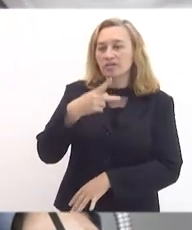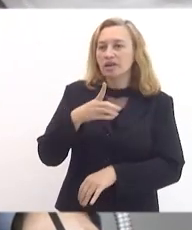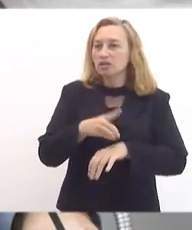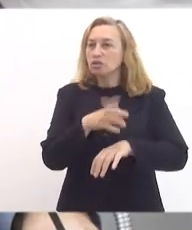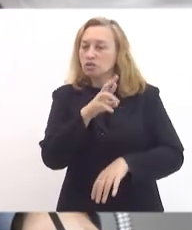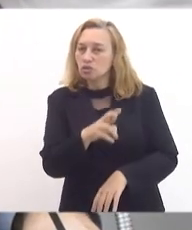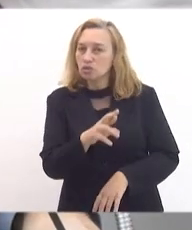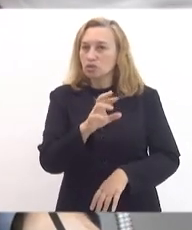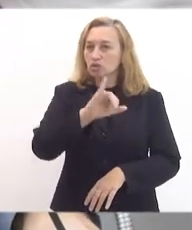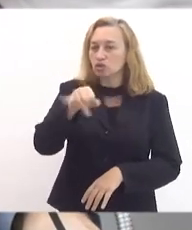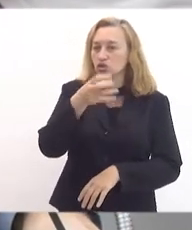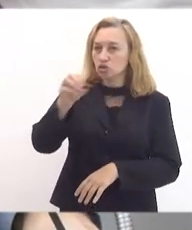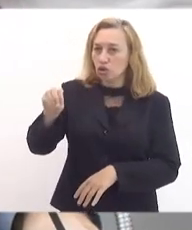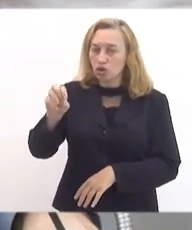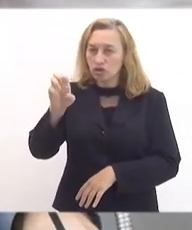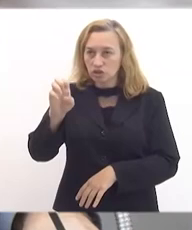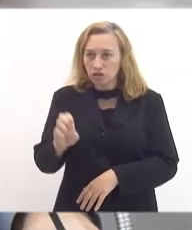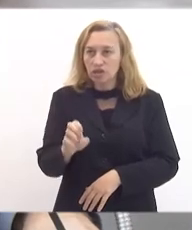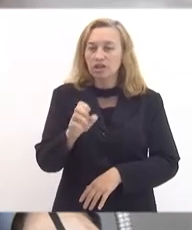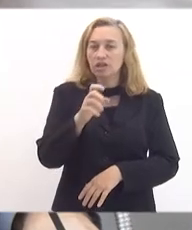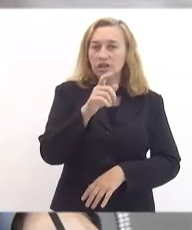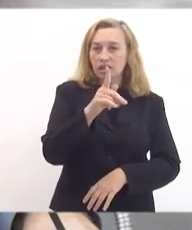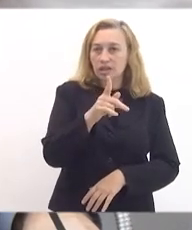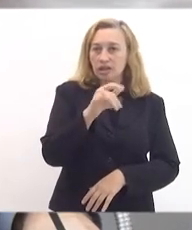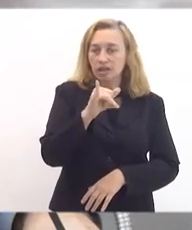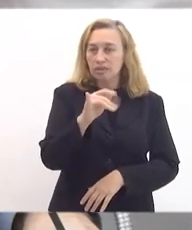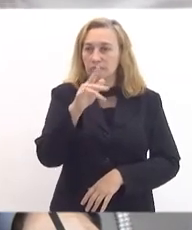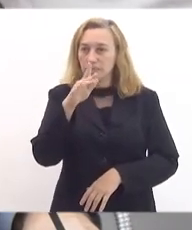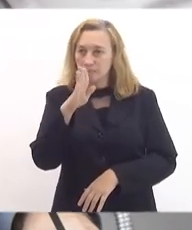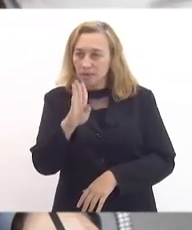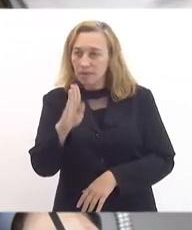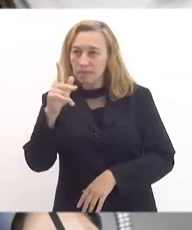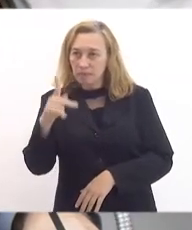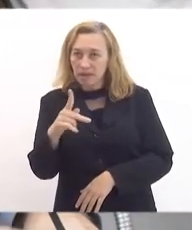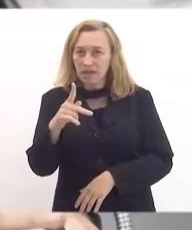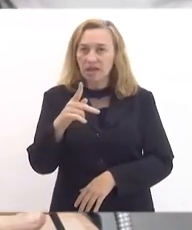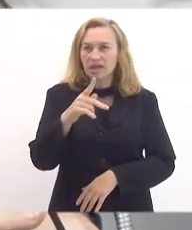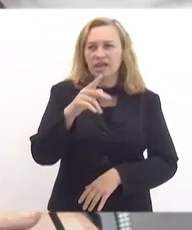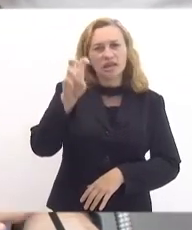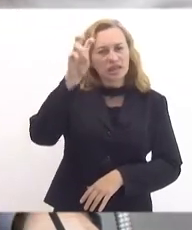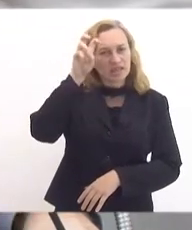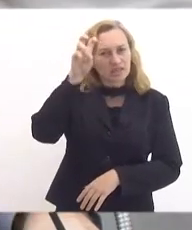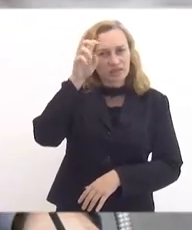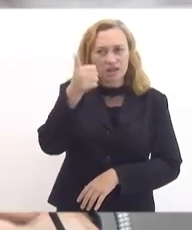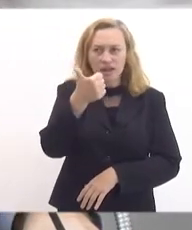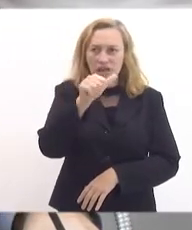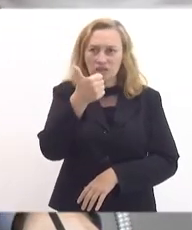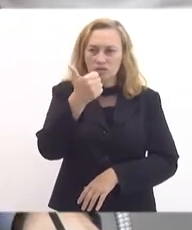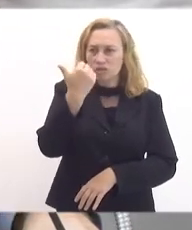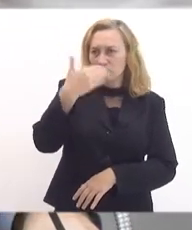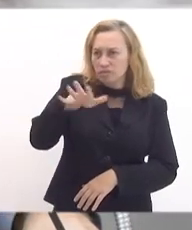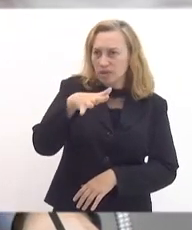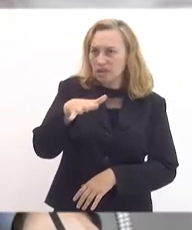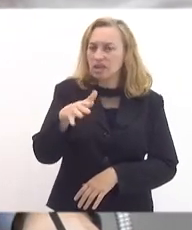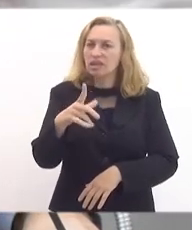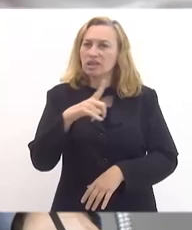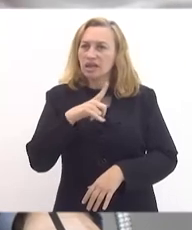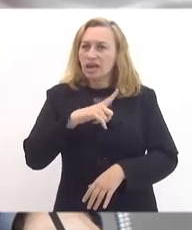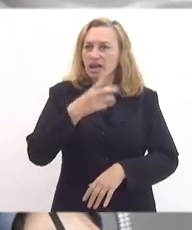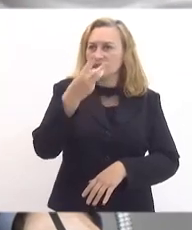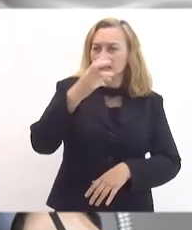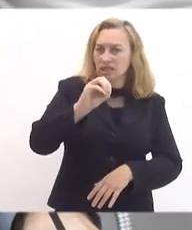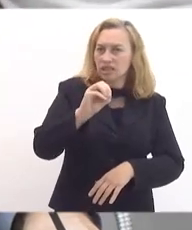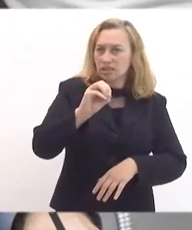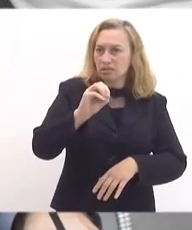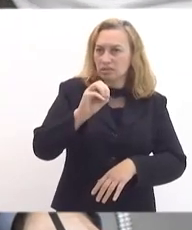Cerqueira do IBP quinta-feira às 11 e meia Aí a gente poder até um tempinho meia hora mais